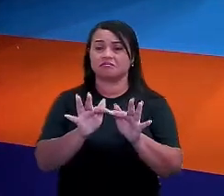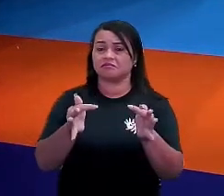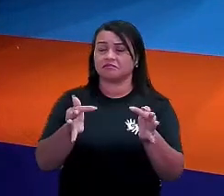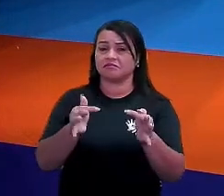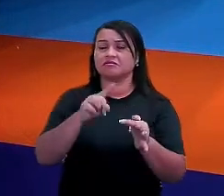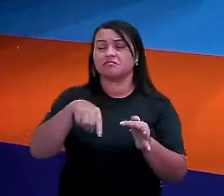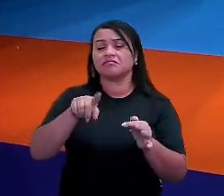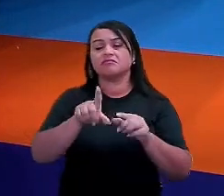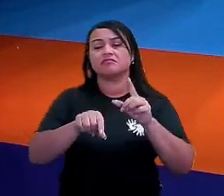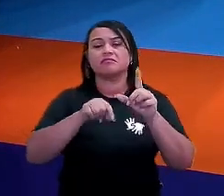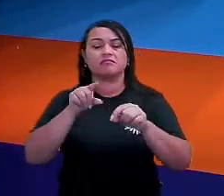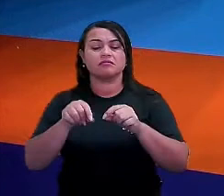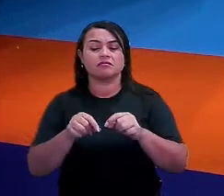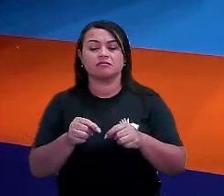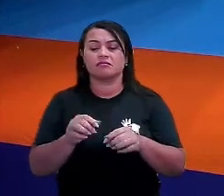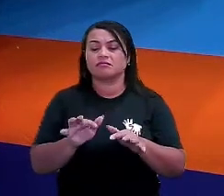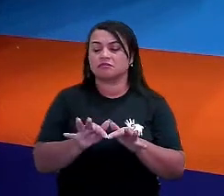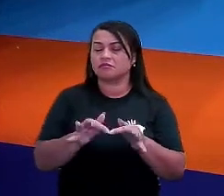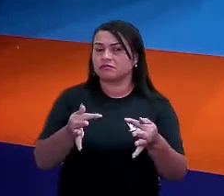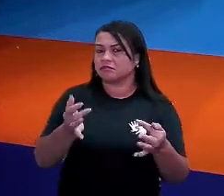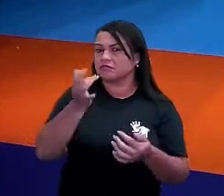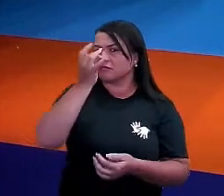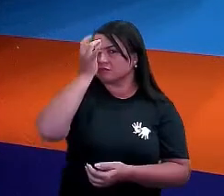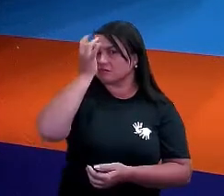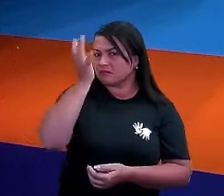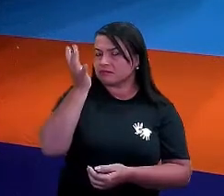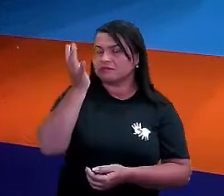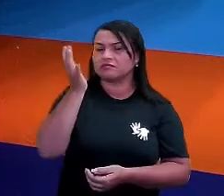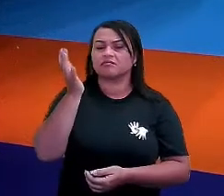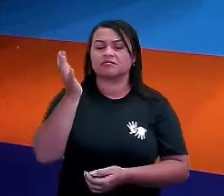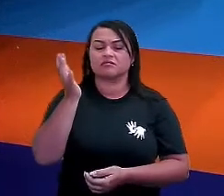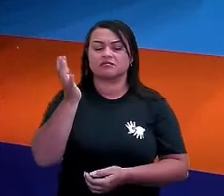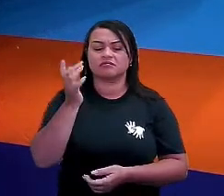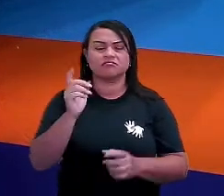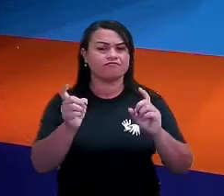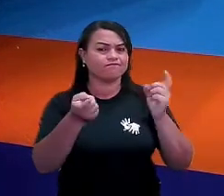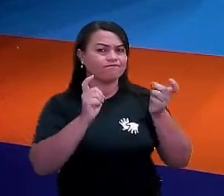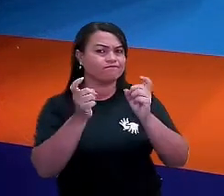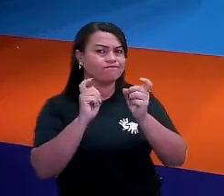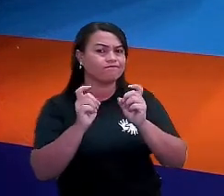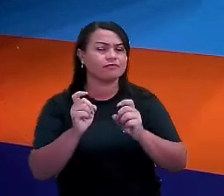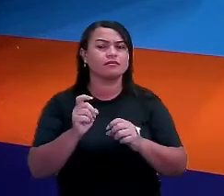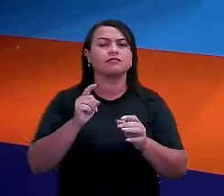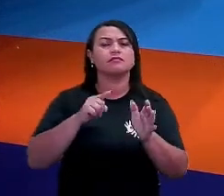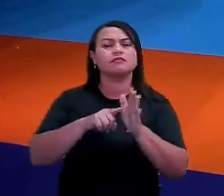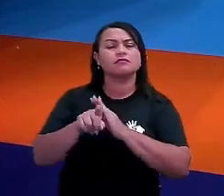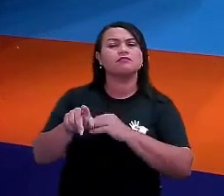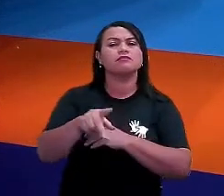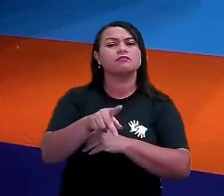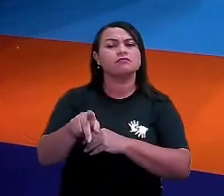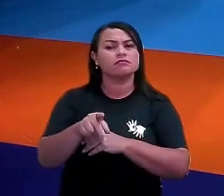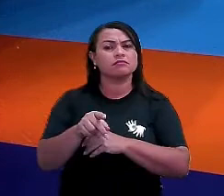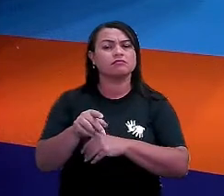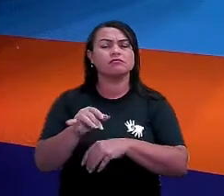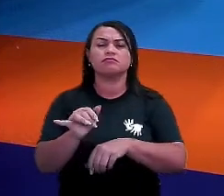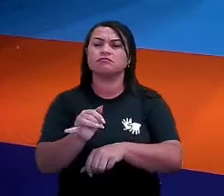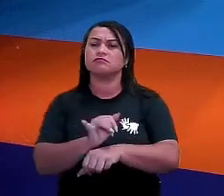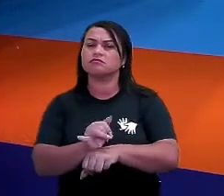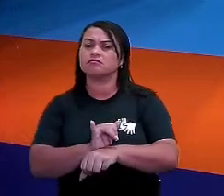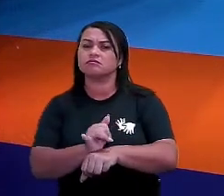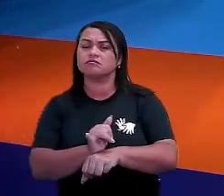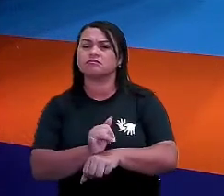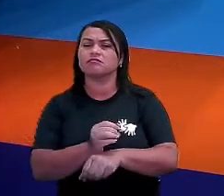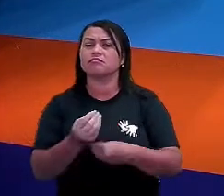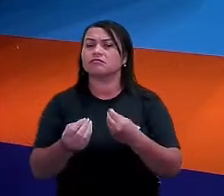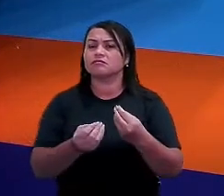a que você achou mais prática, mais fácil. Discuta aí com o teu professor essas técnicas em sala de aula